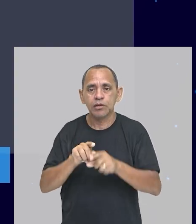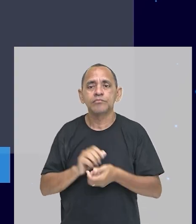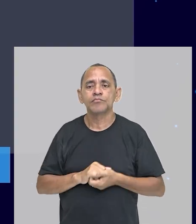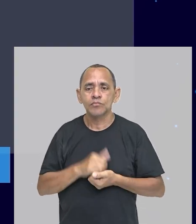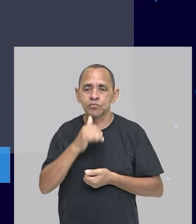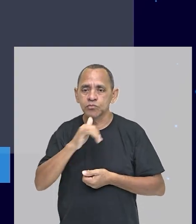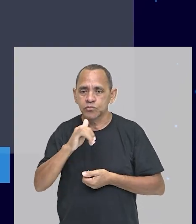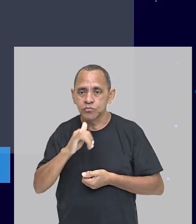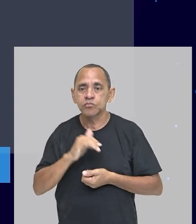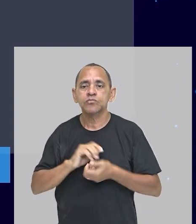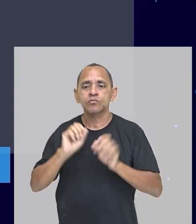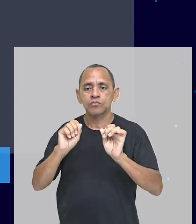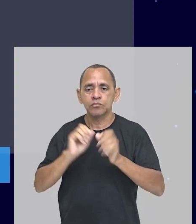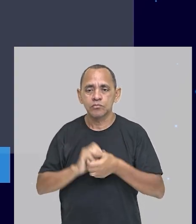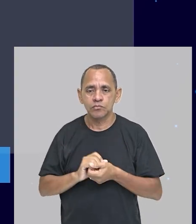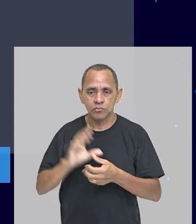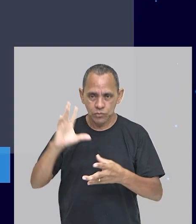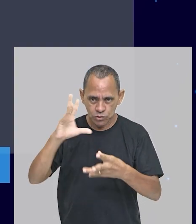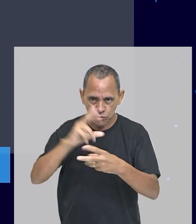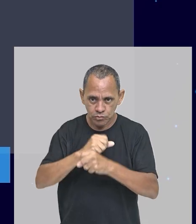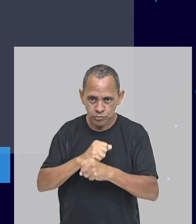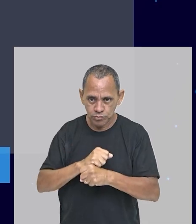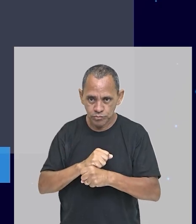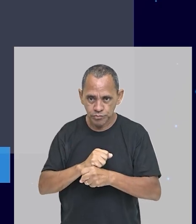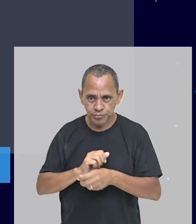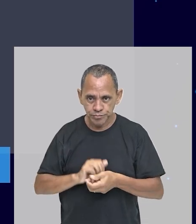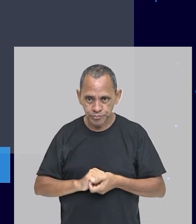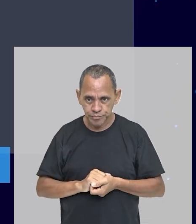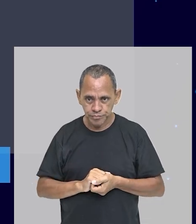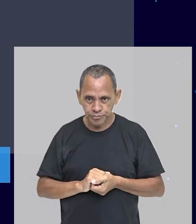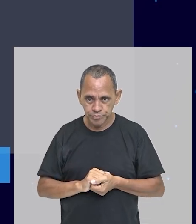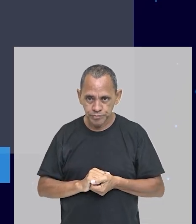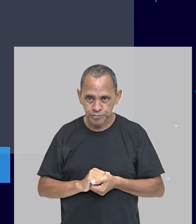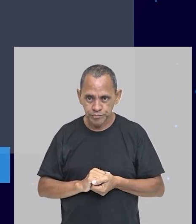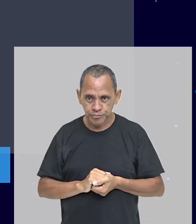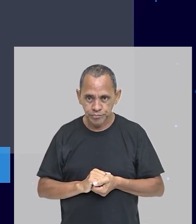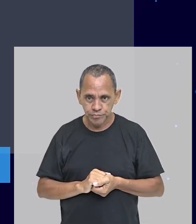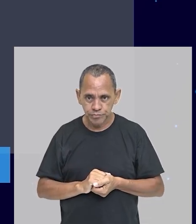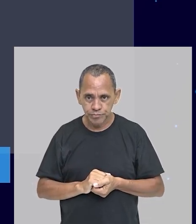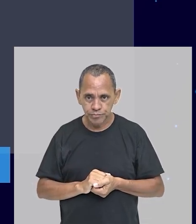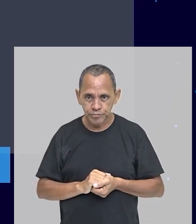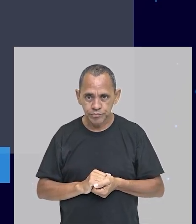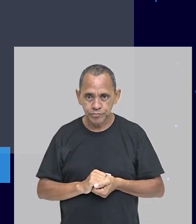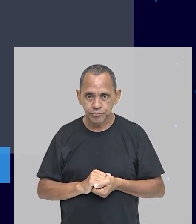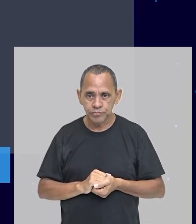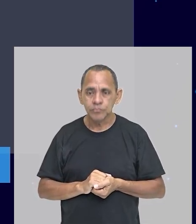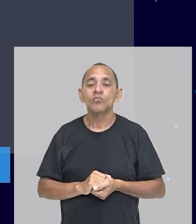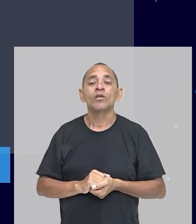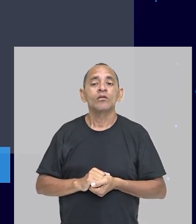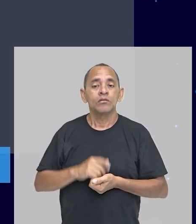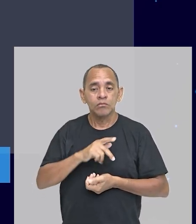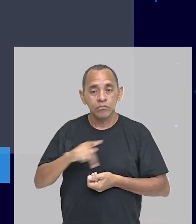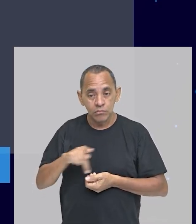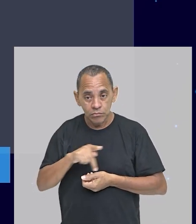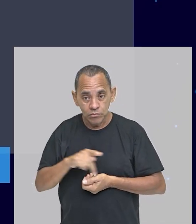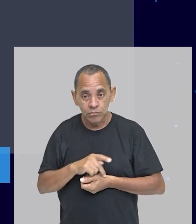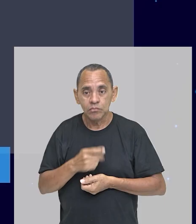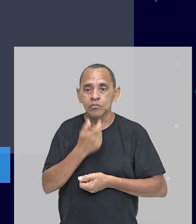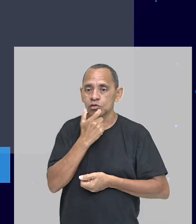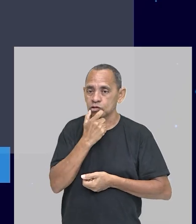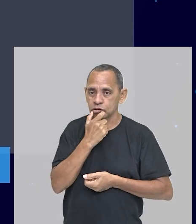escura. We know that dark matter and dark energy make up about 95% of the